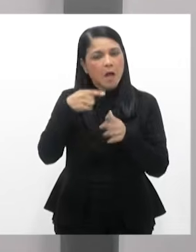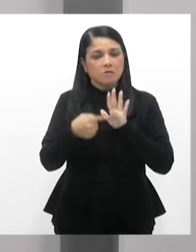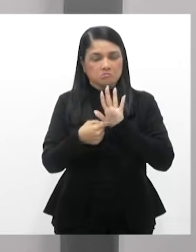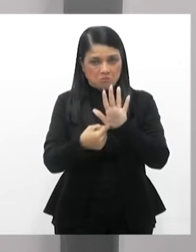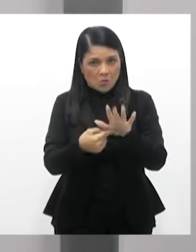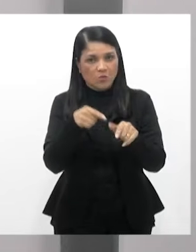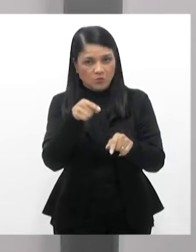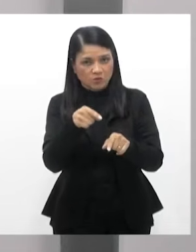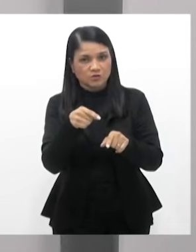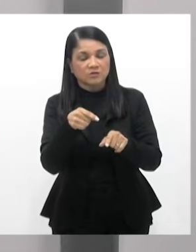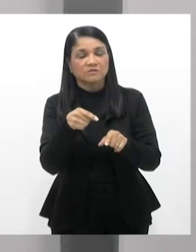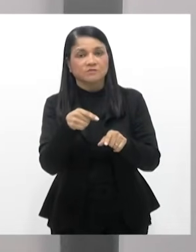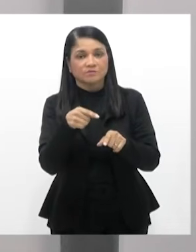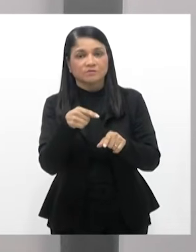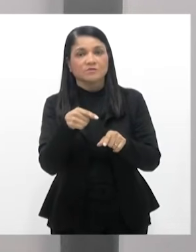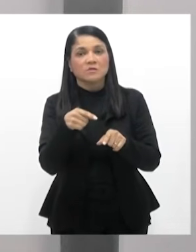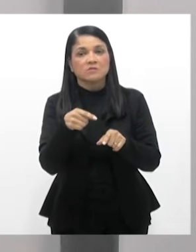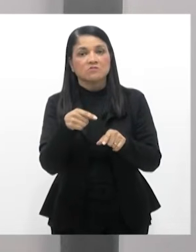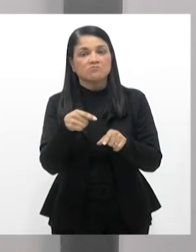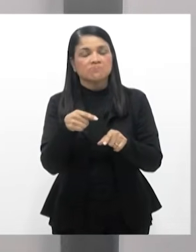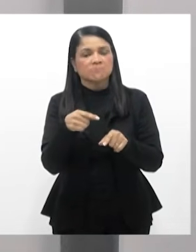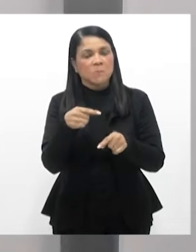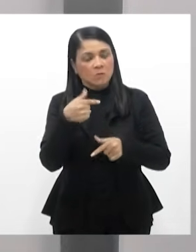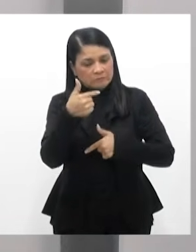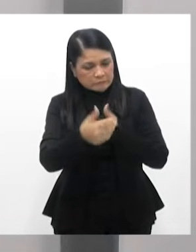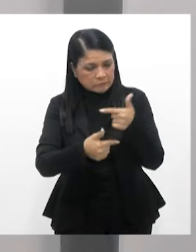apresenta, porque, de fato, a gente está fazendo um belo